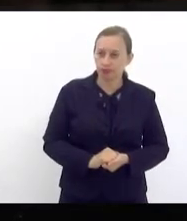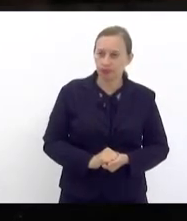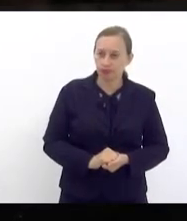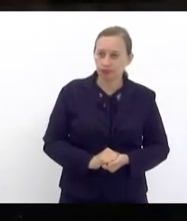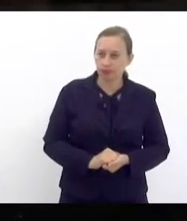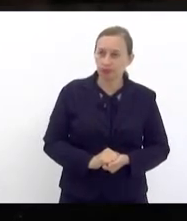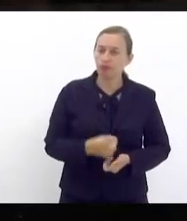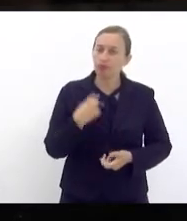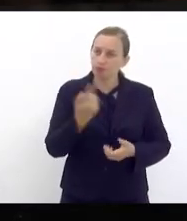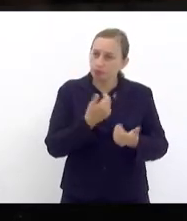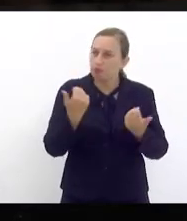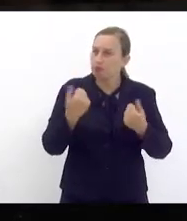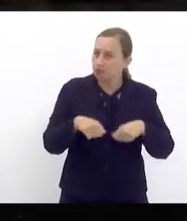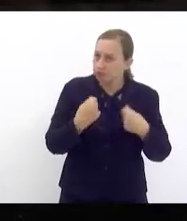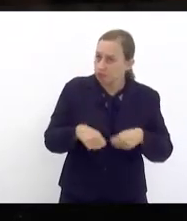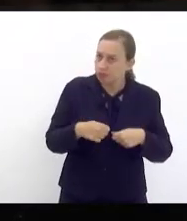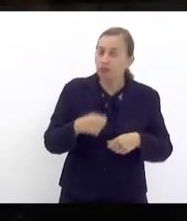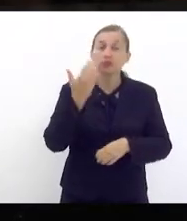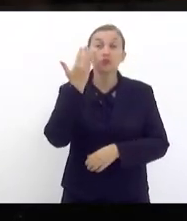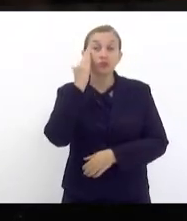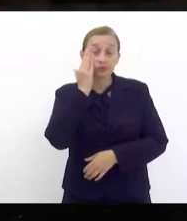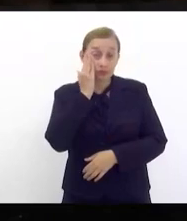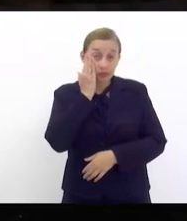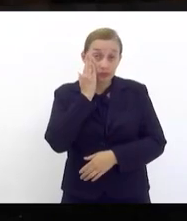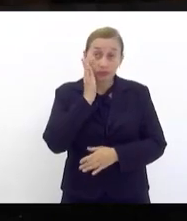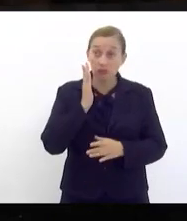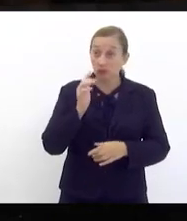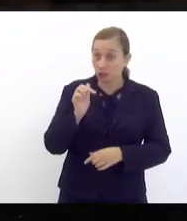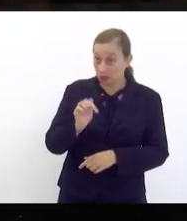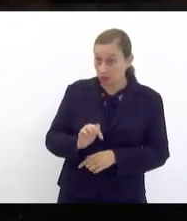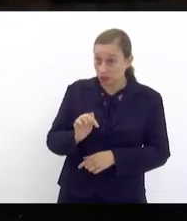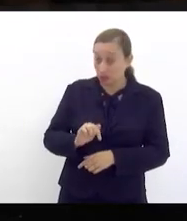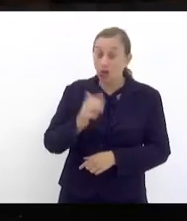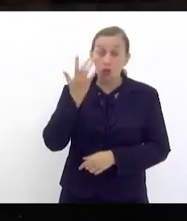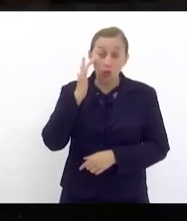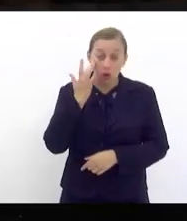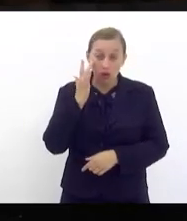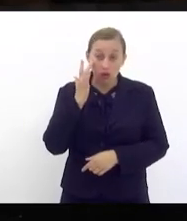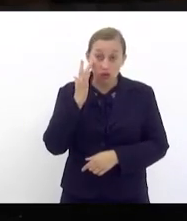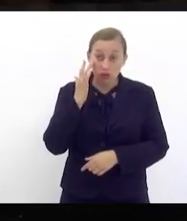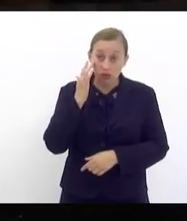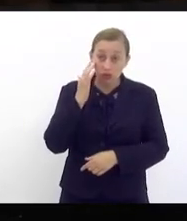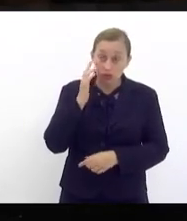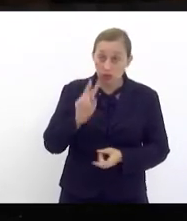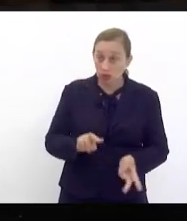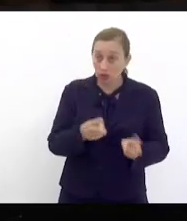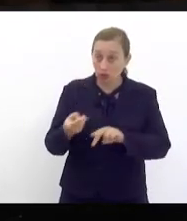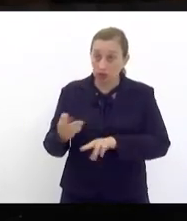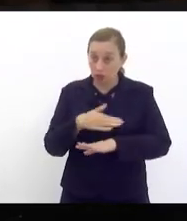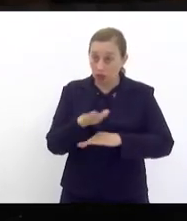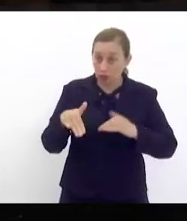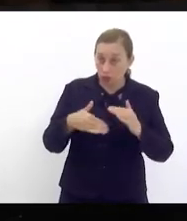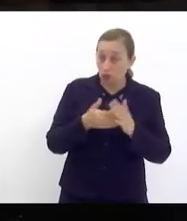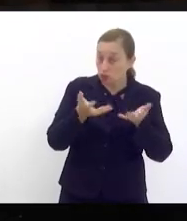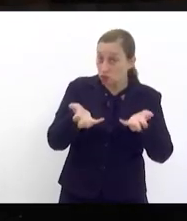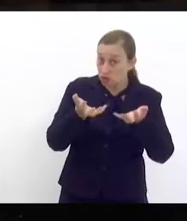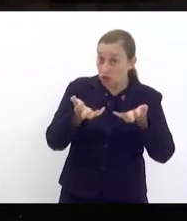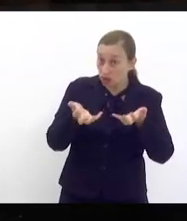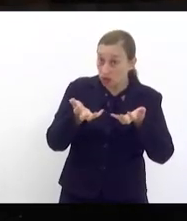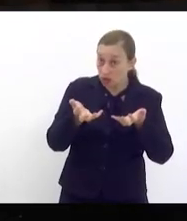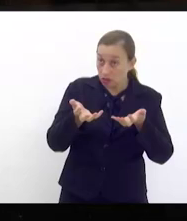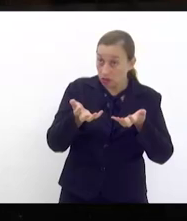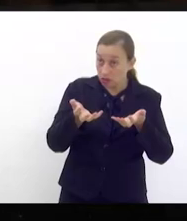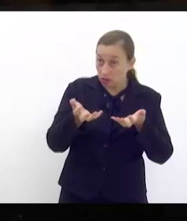O que nós precisamos compreender aqui, e eu acho que deve ser o encaminhamento de todas e todos que querem,